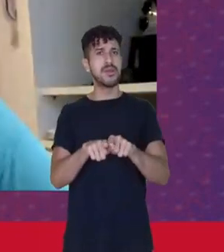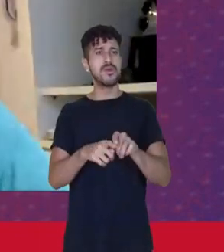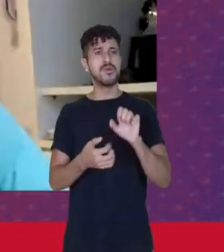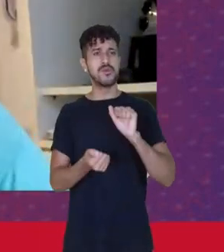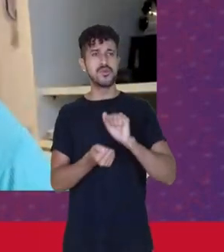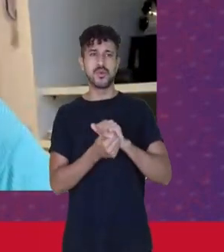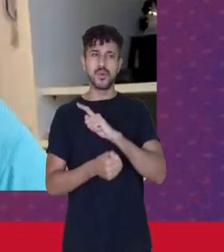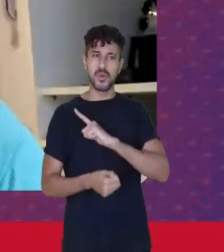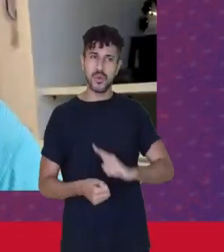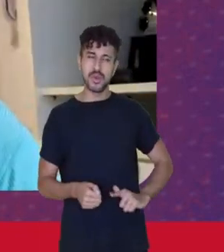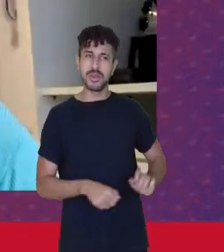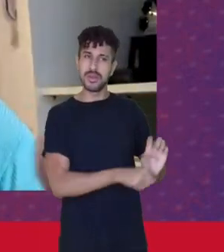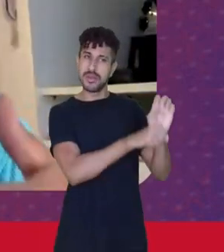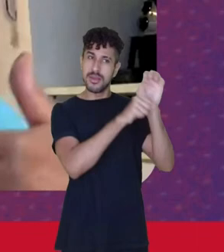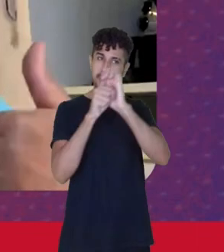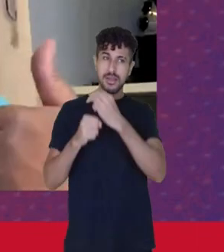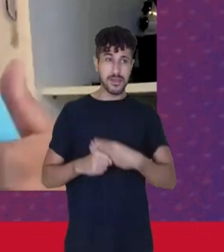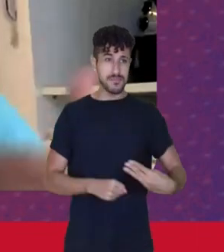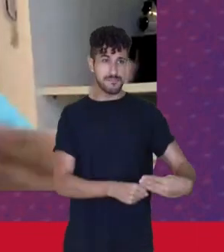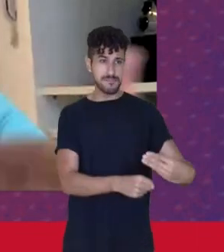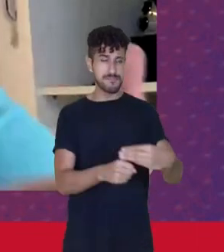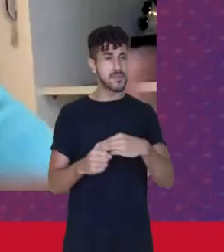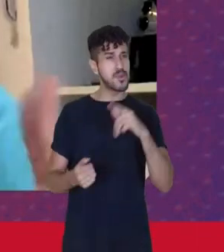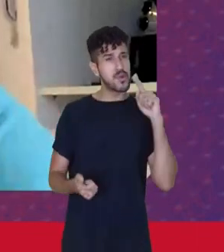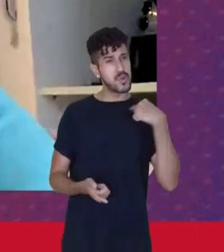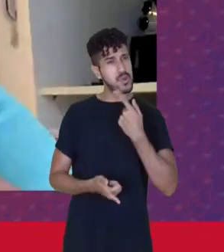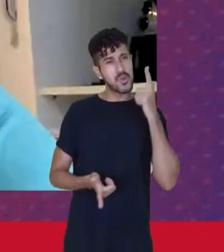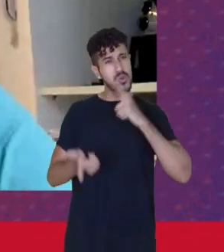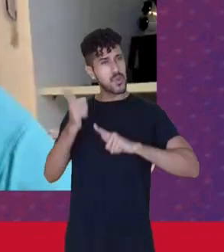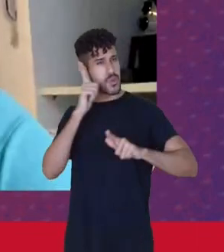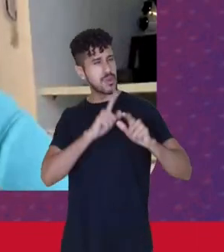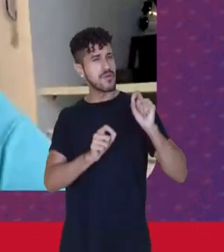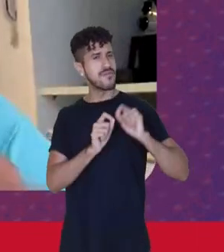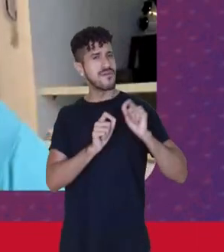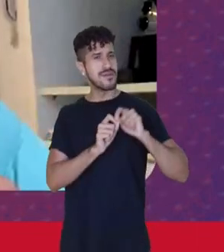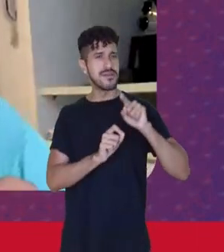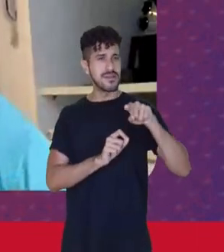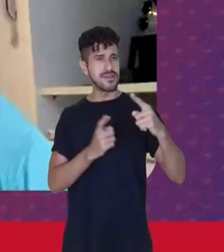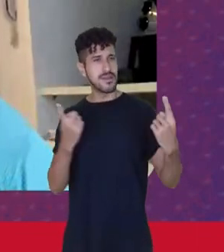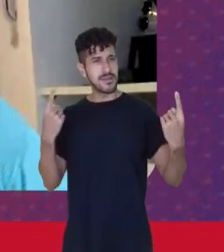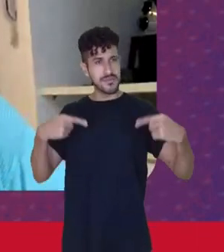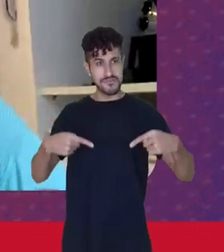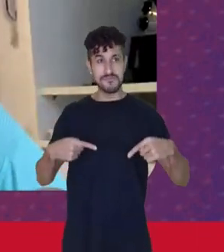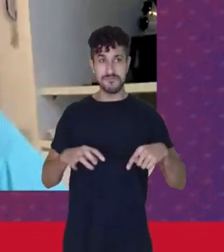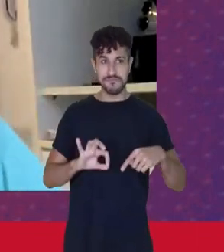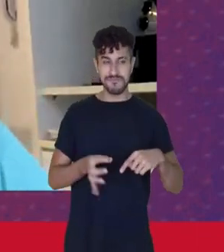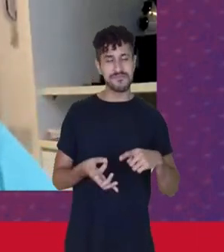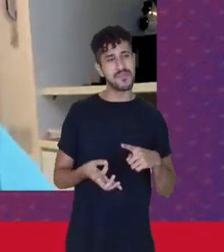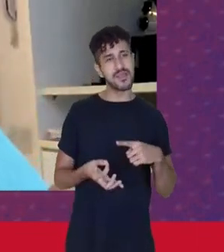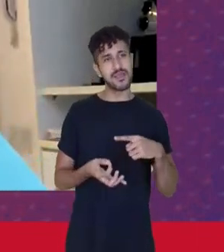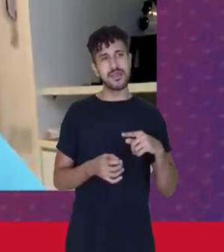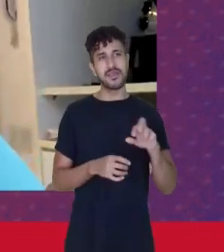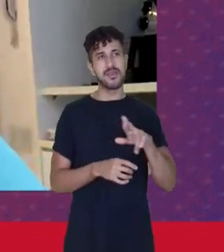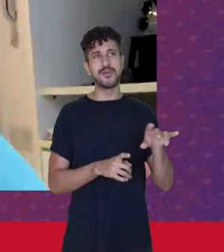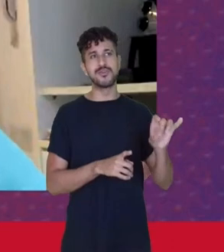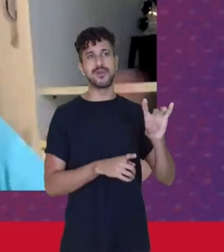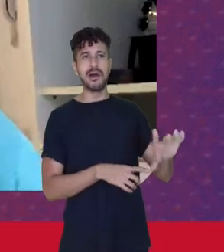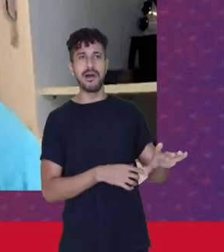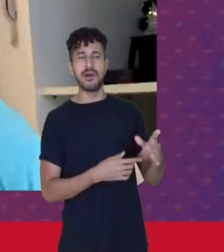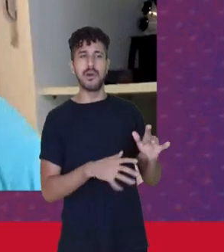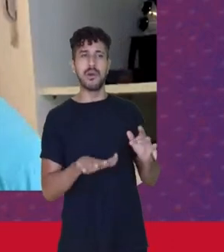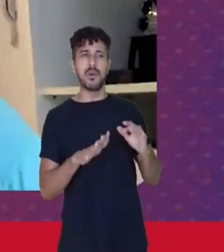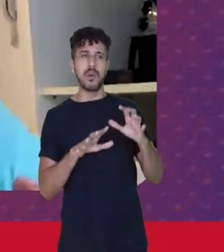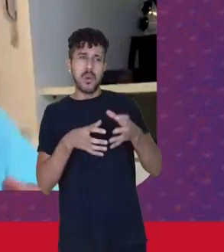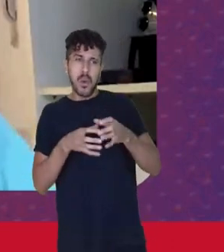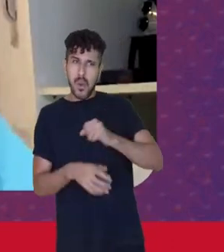os governos estaduais e municipais, para a gente poder, né, fazer esse contraponto, entendeu? Era, em vez de uma rede